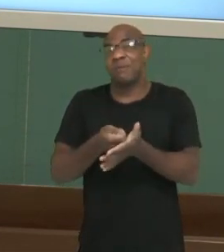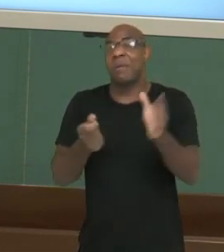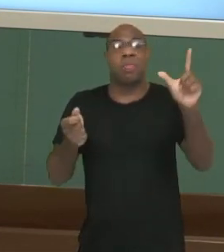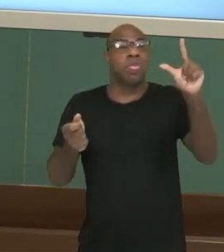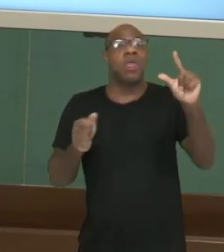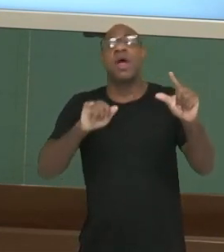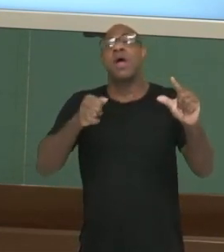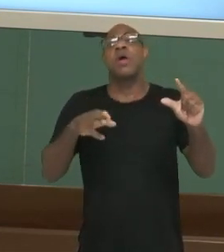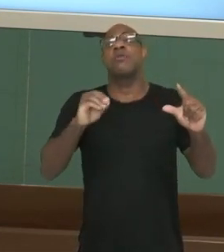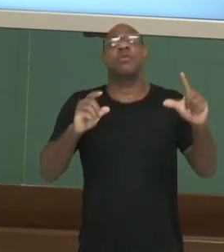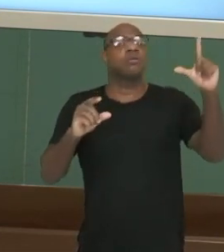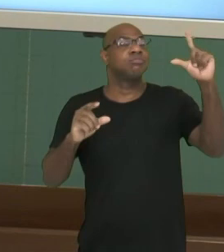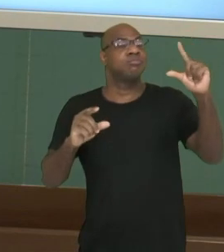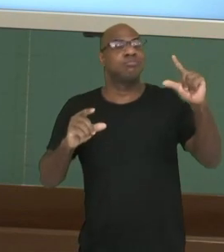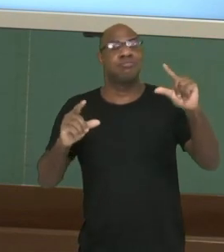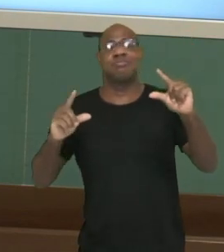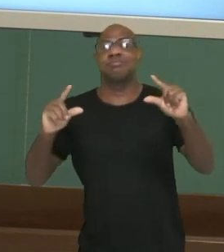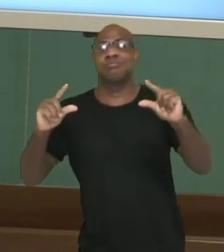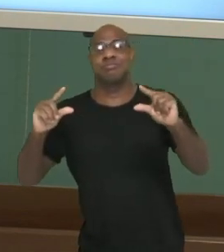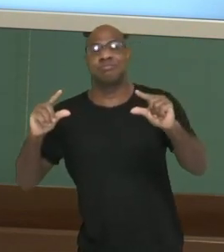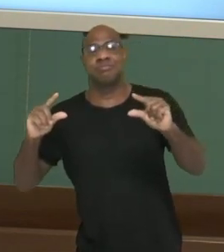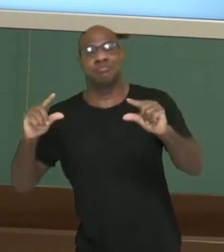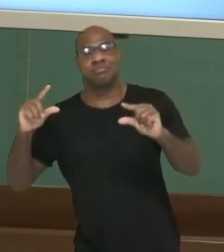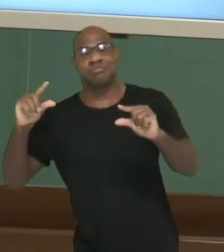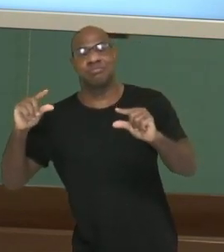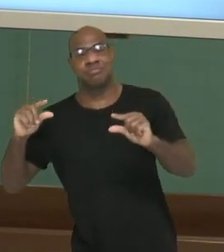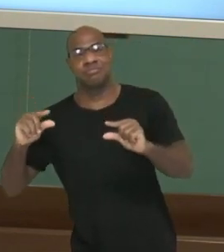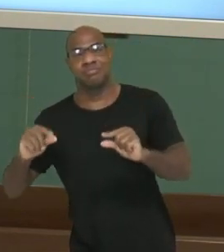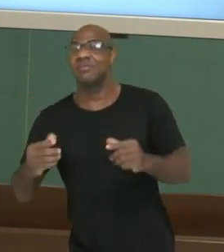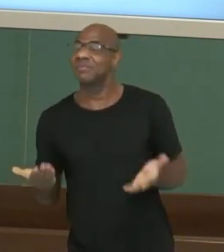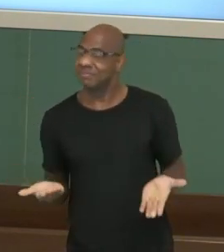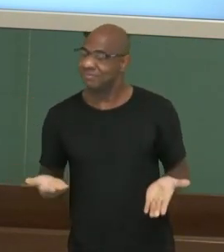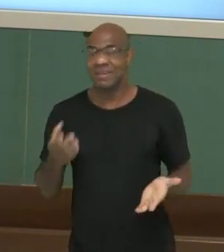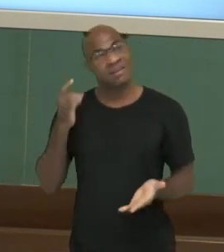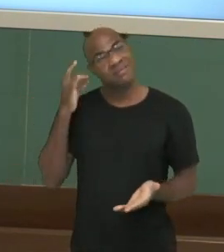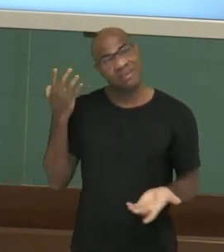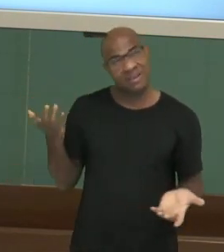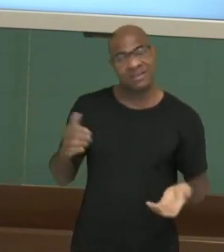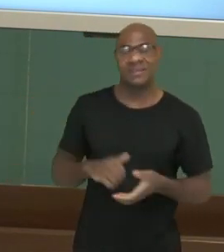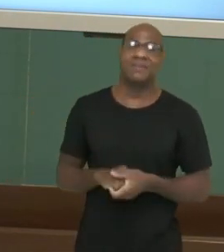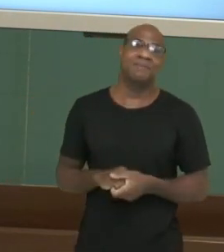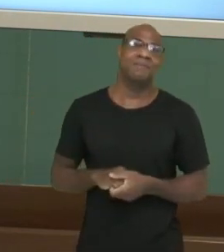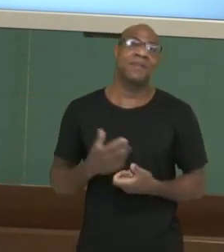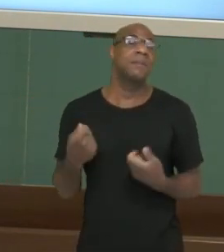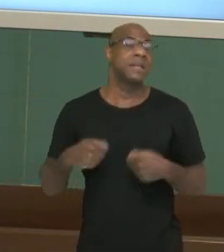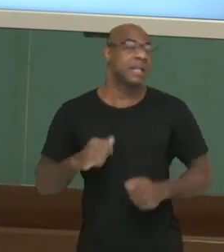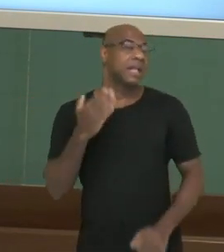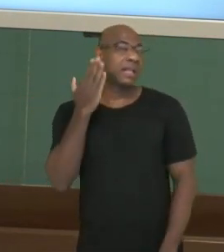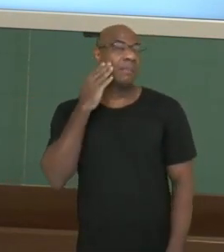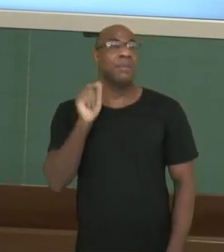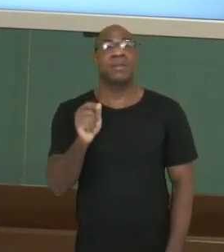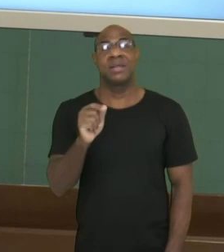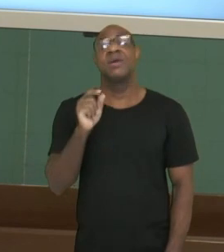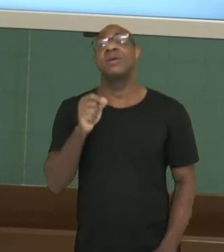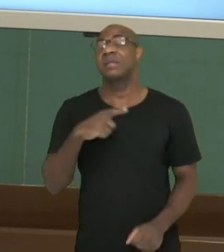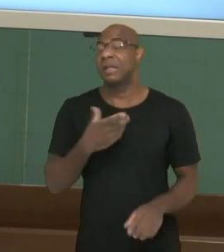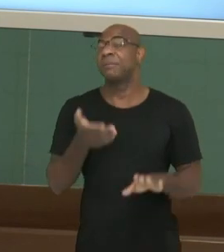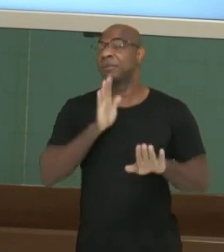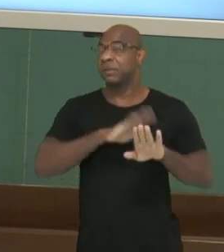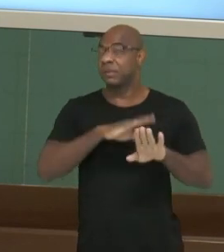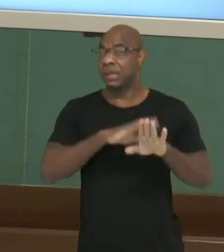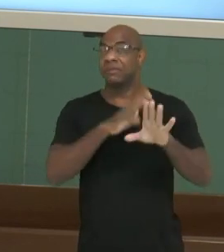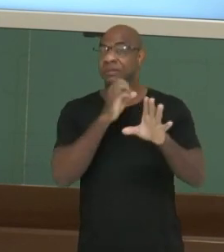muita conta, né? A gente joga no computador e ele que faça pra gente, ok? Mas a gente precisa saber o que tem por trás dessa